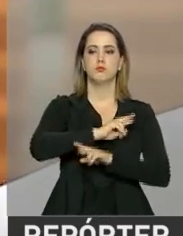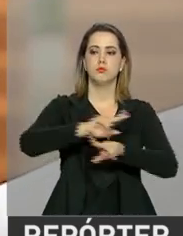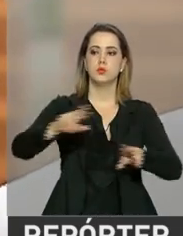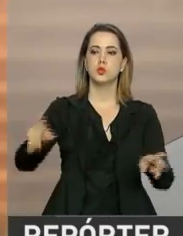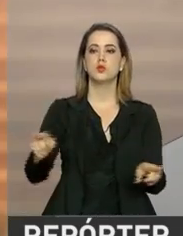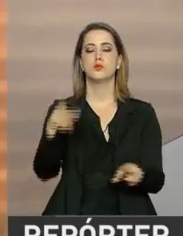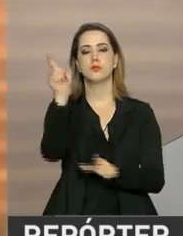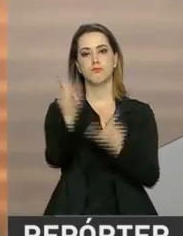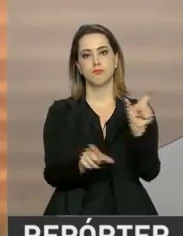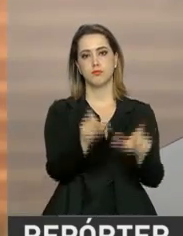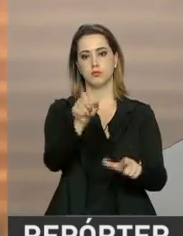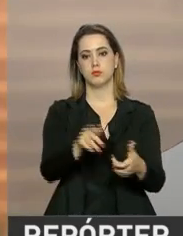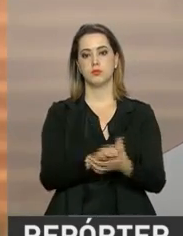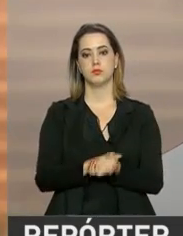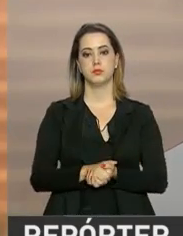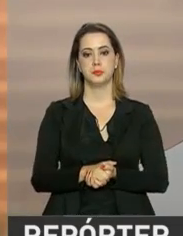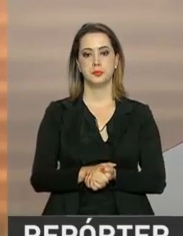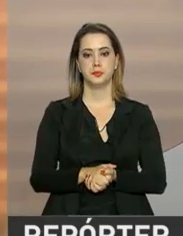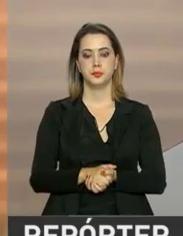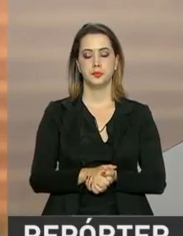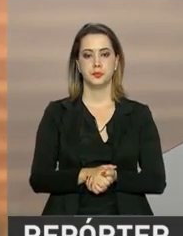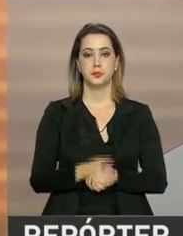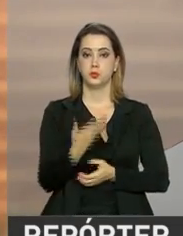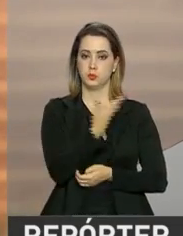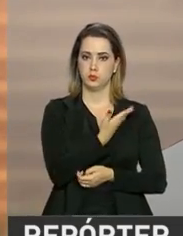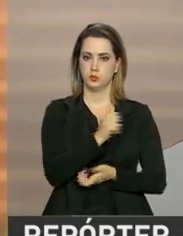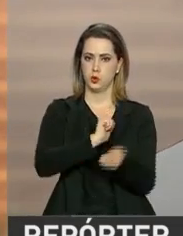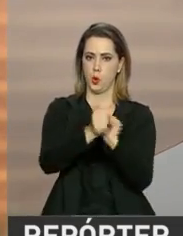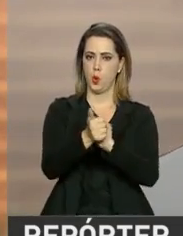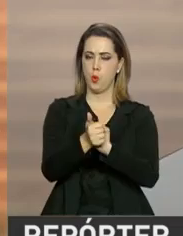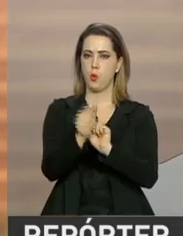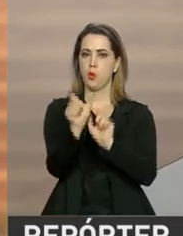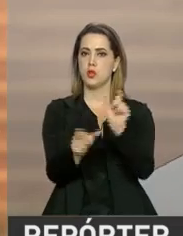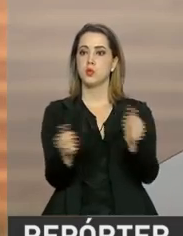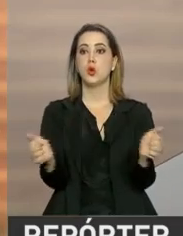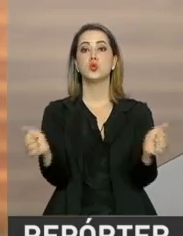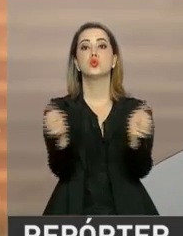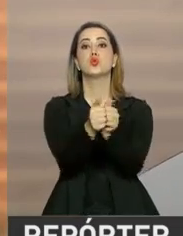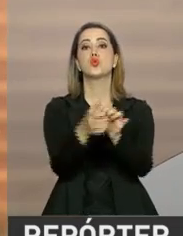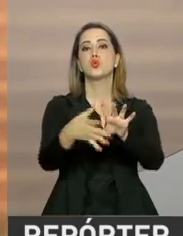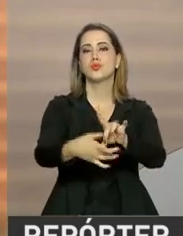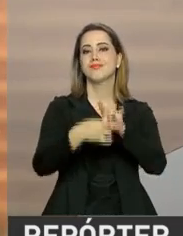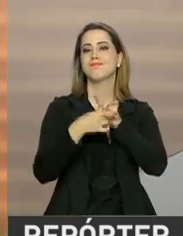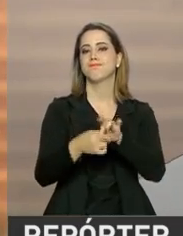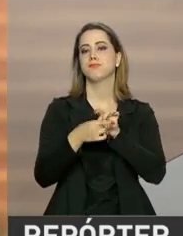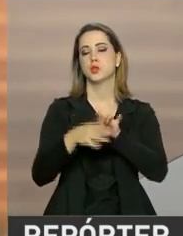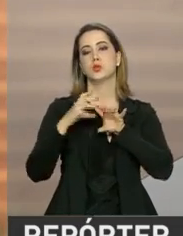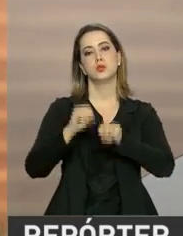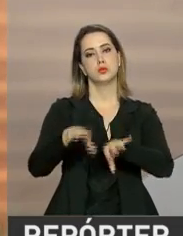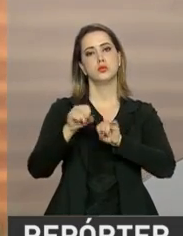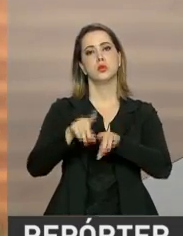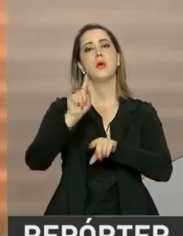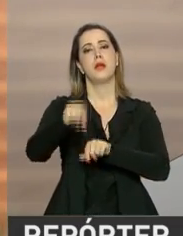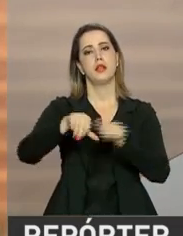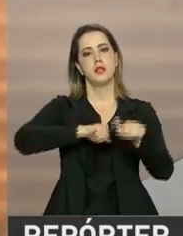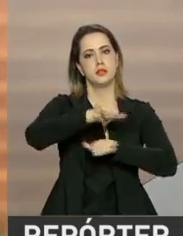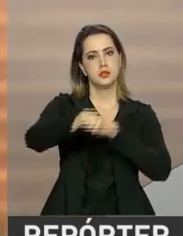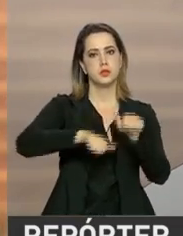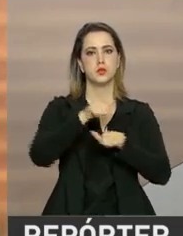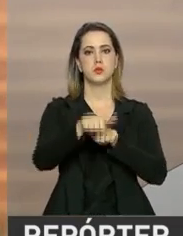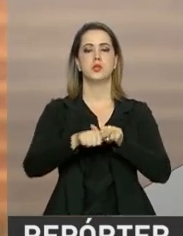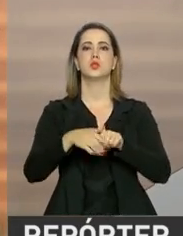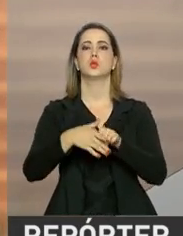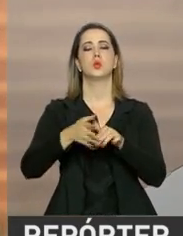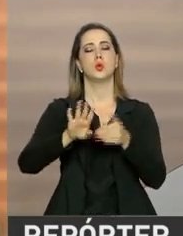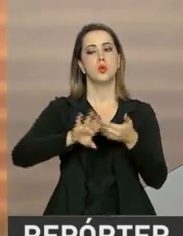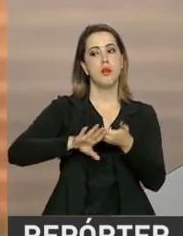brasileiros o sport associada à educação é um agente transformador tirar a criança da rua contribui